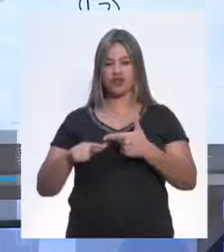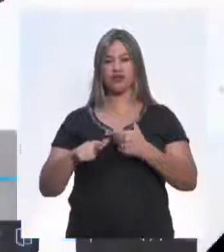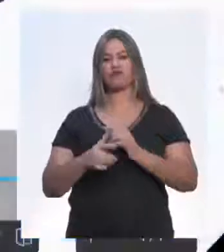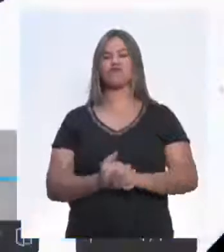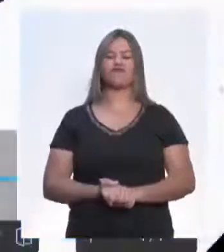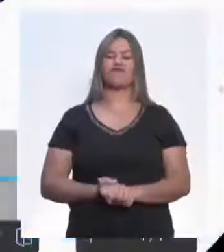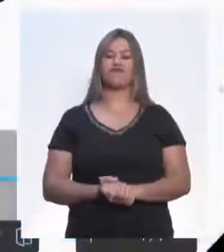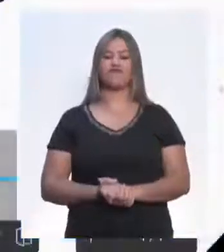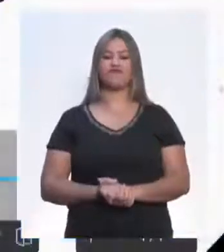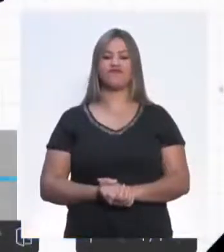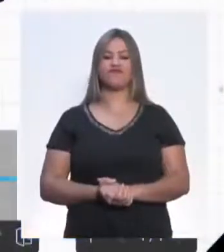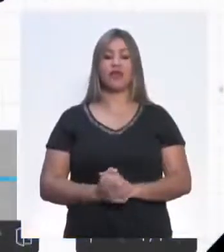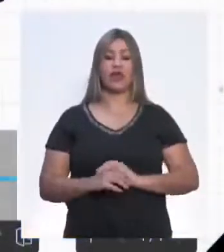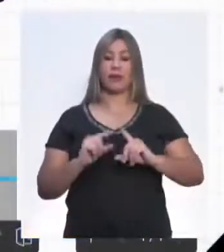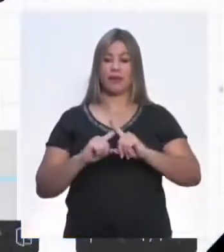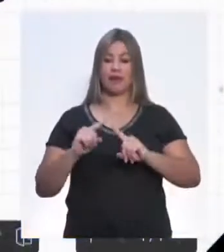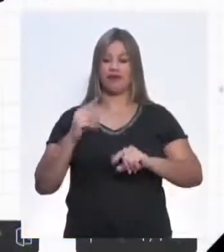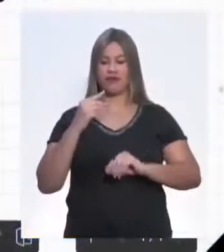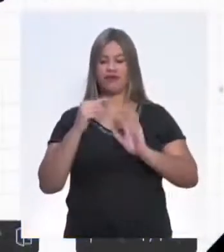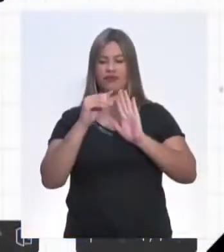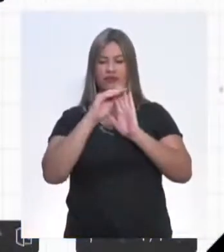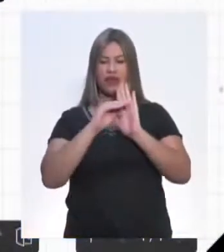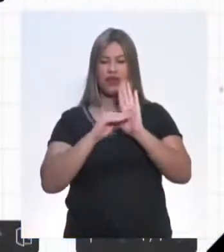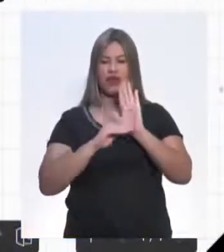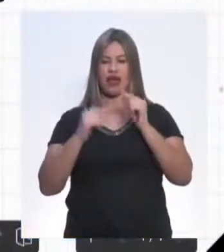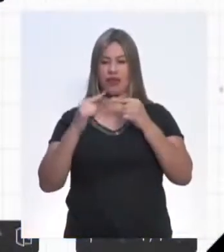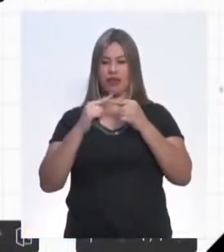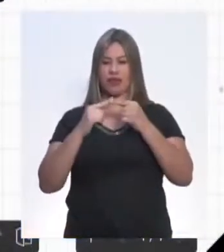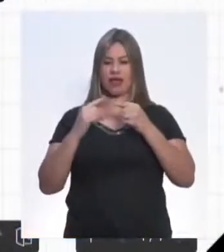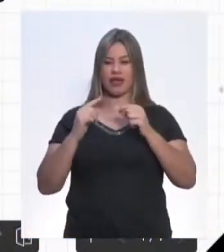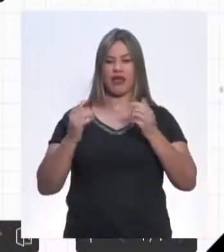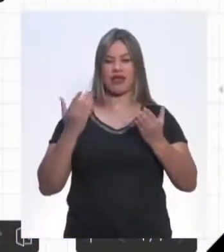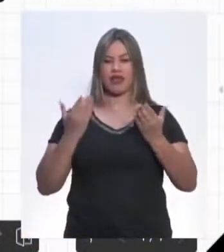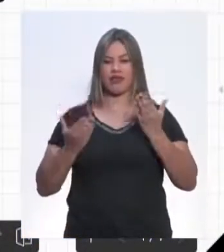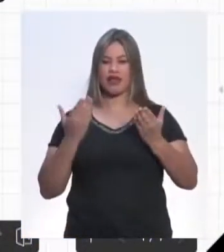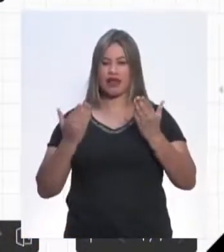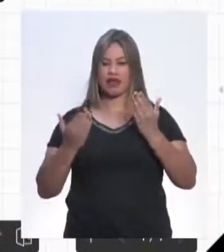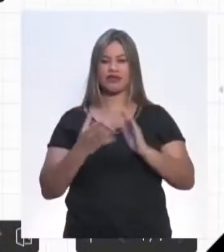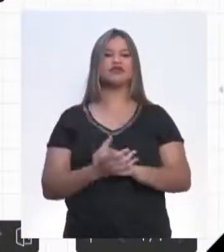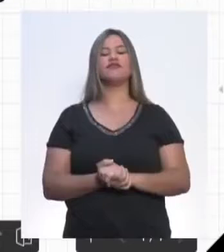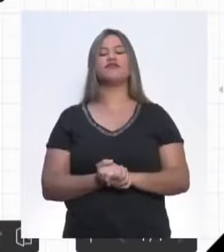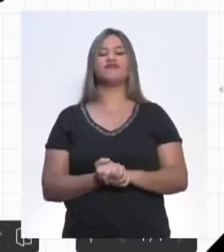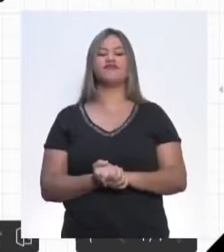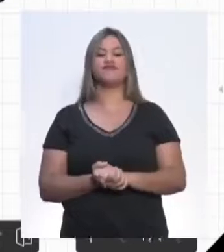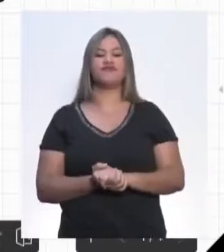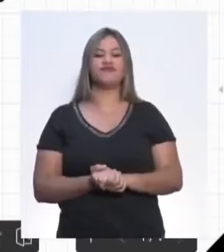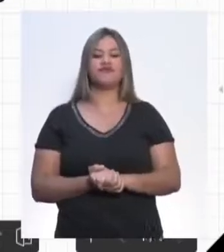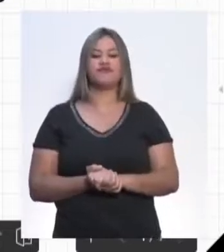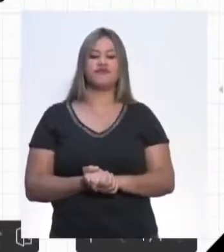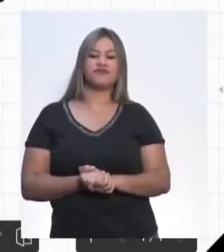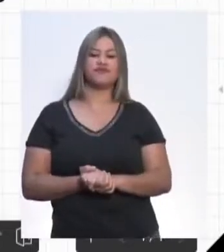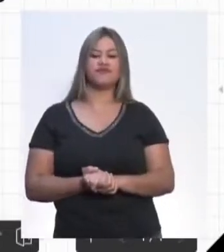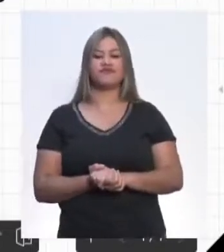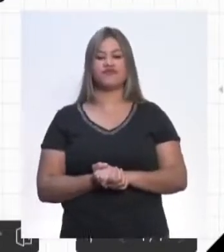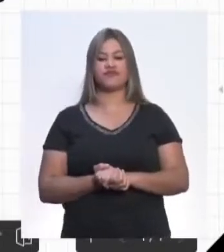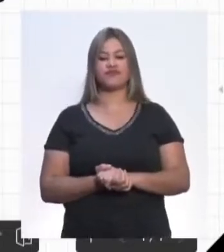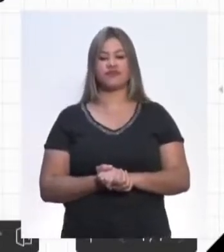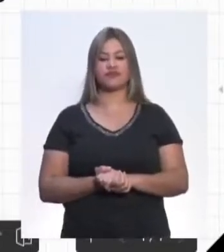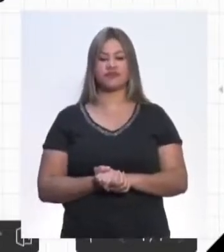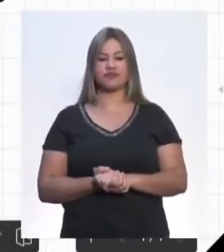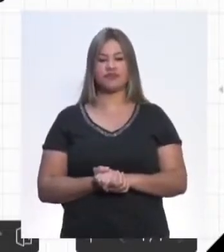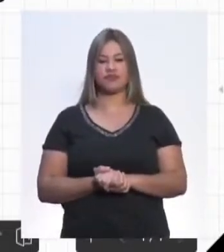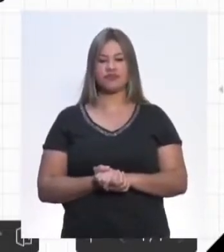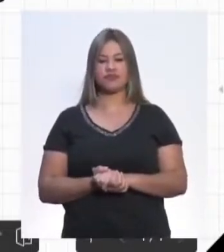uma regrinha para vocês que é da equivalência. Então, nós vimos isso em aulas anteriores e aí nós vamos tentar fazer a equivalência.